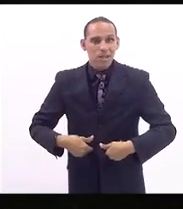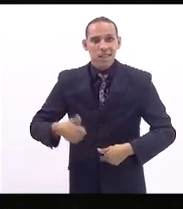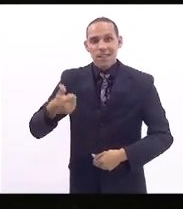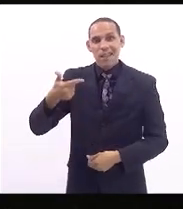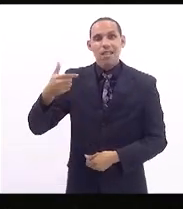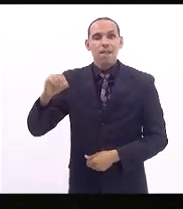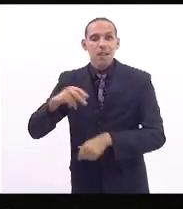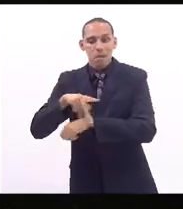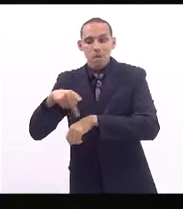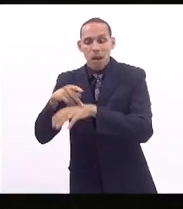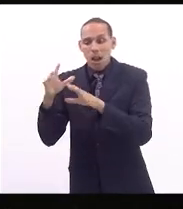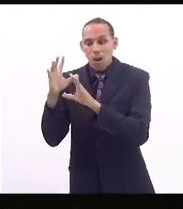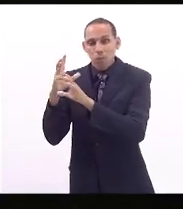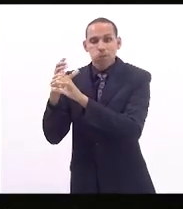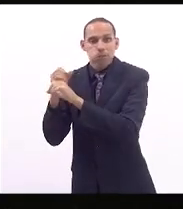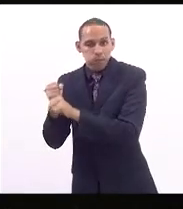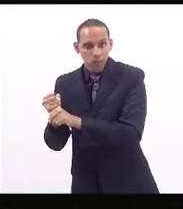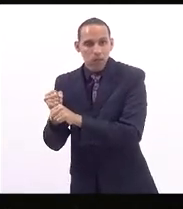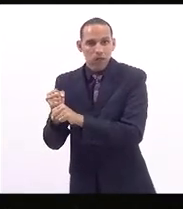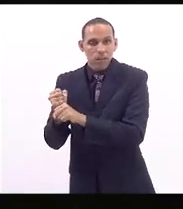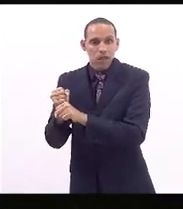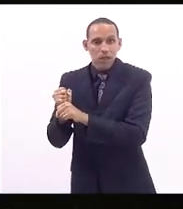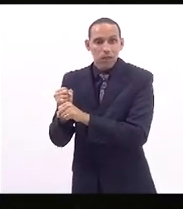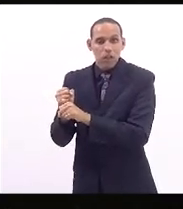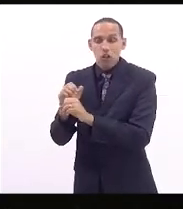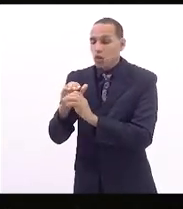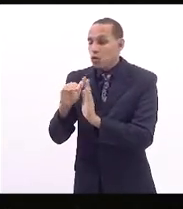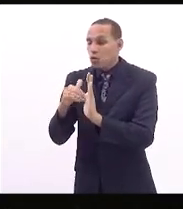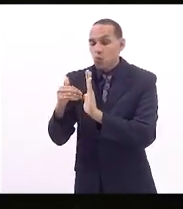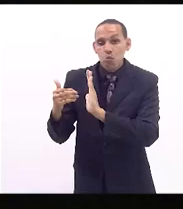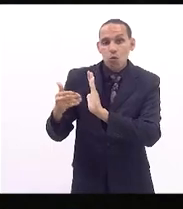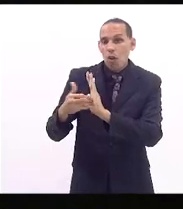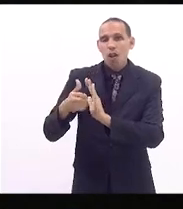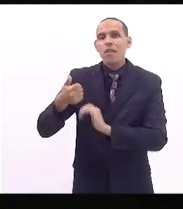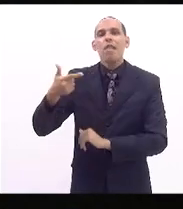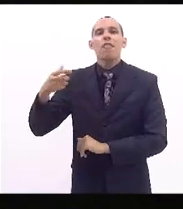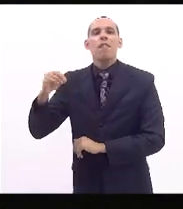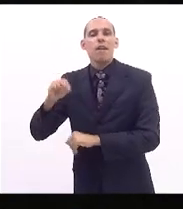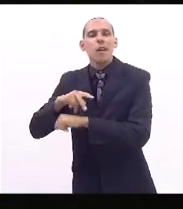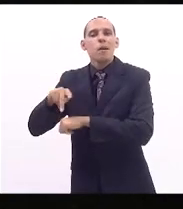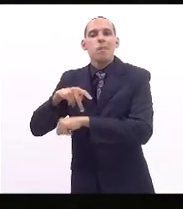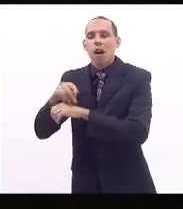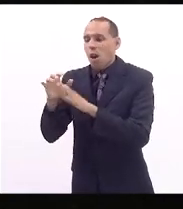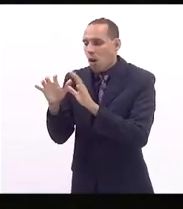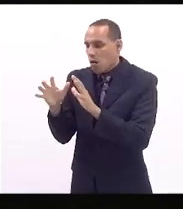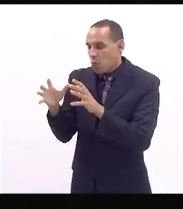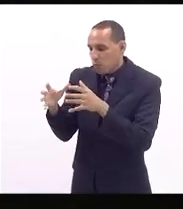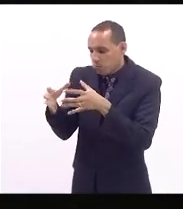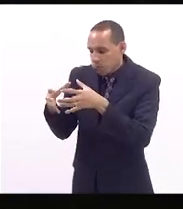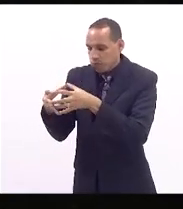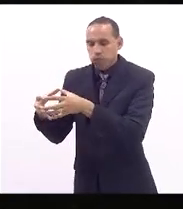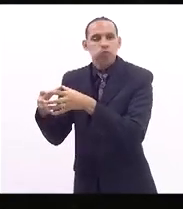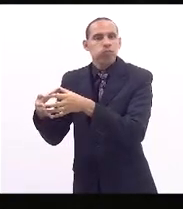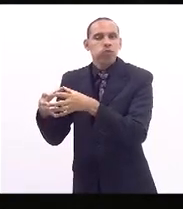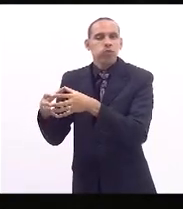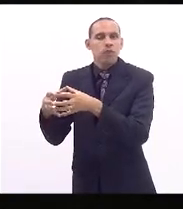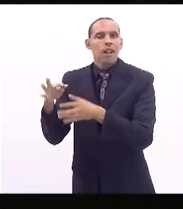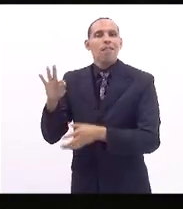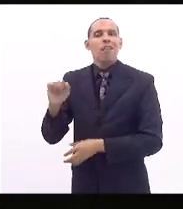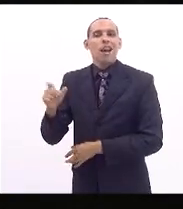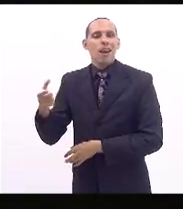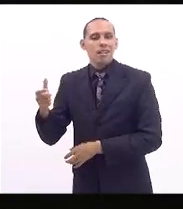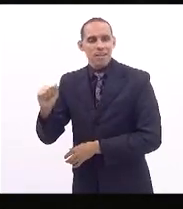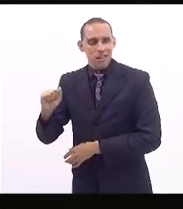120 países todos esses 120 países tem uma taxa Global